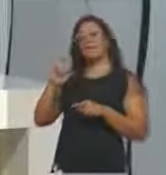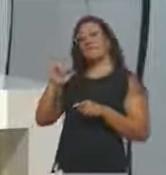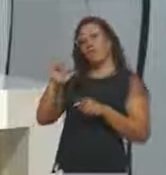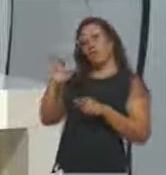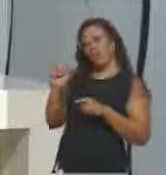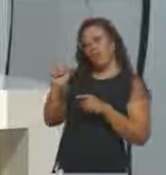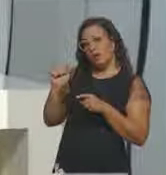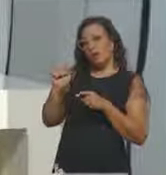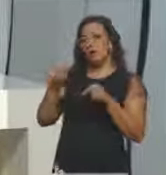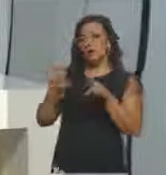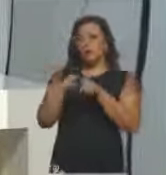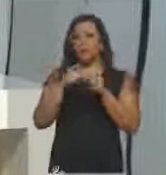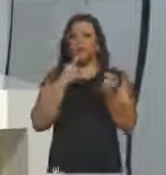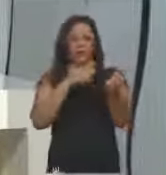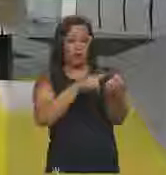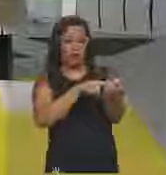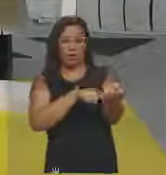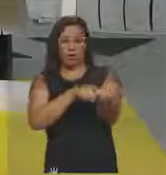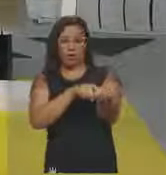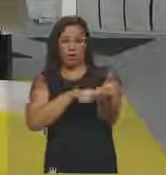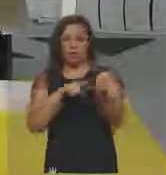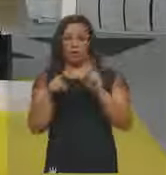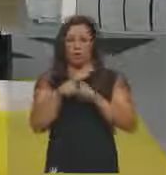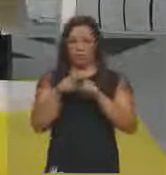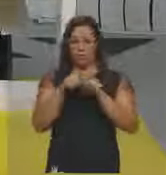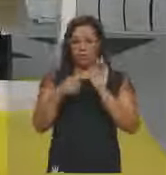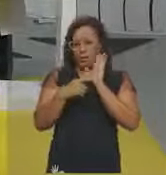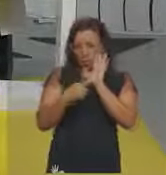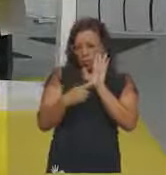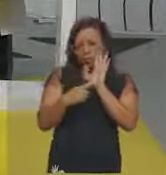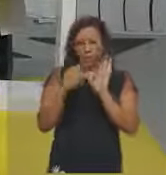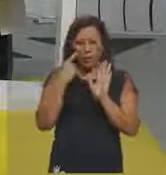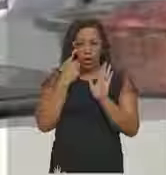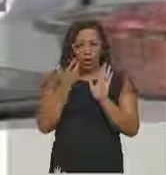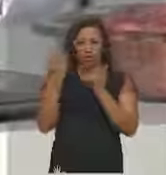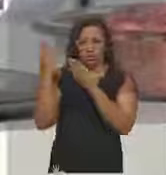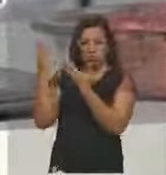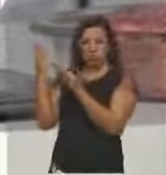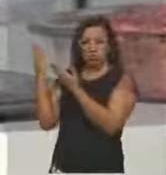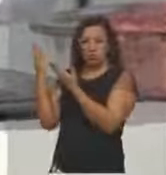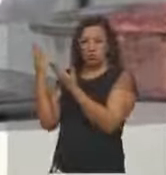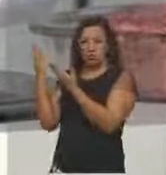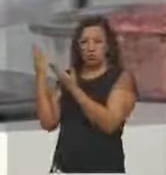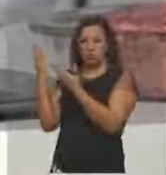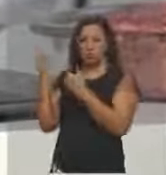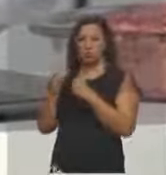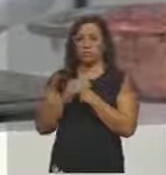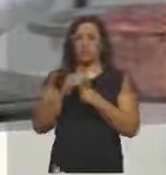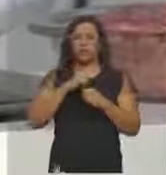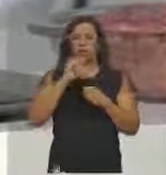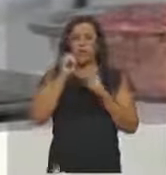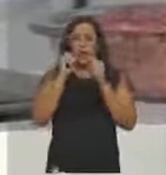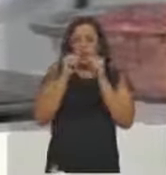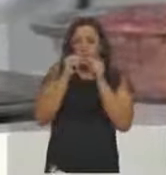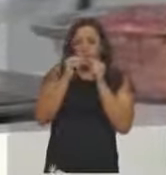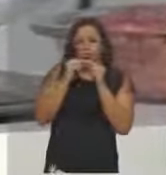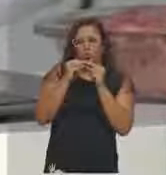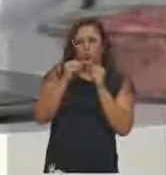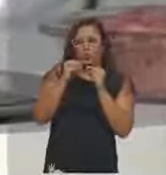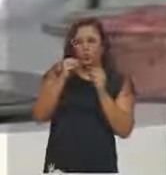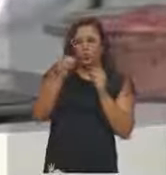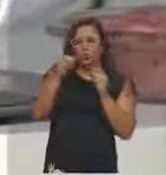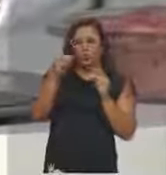veias não estão tão fáceis de ver, mas eu quero mostrar para você. As veias são estruturas mais fininhas,